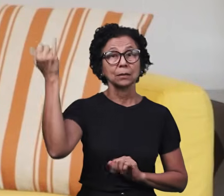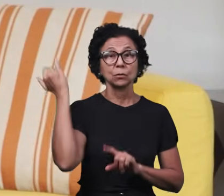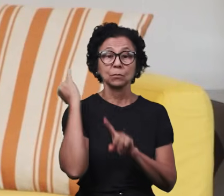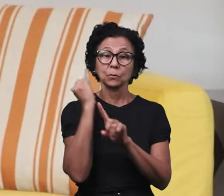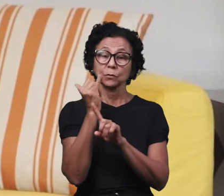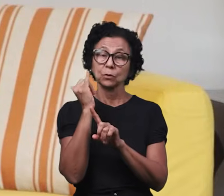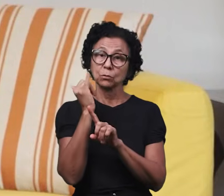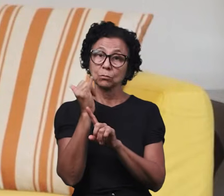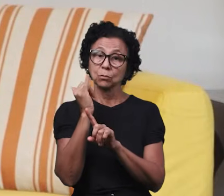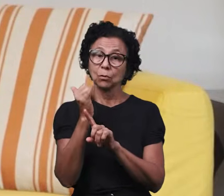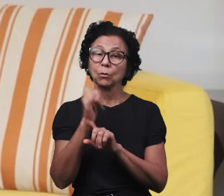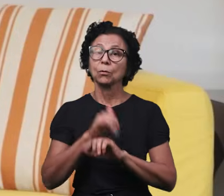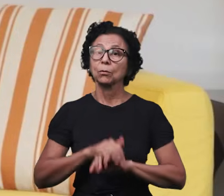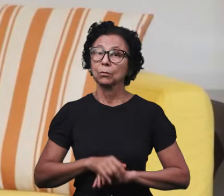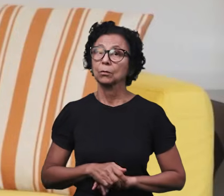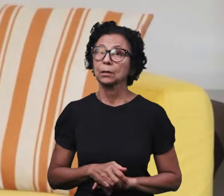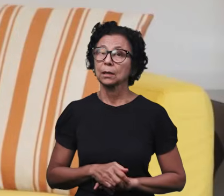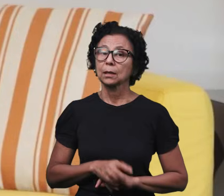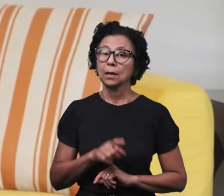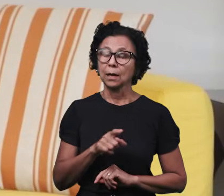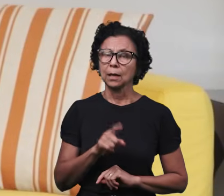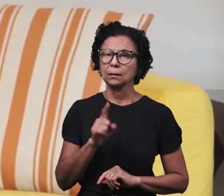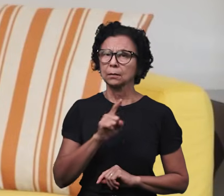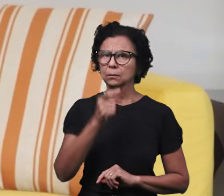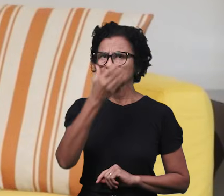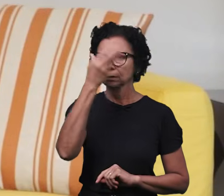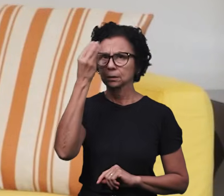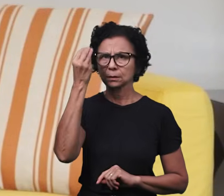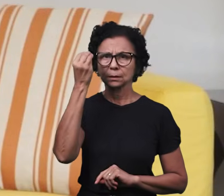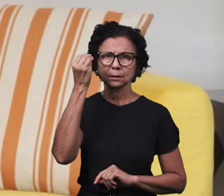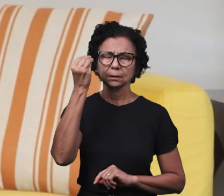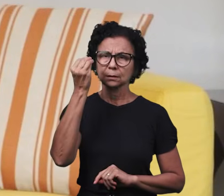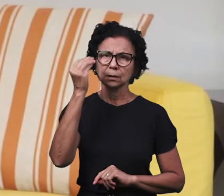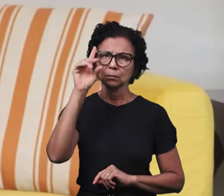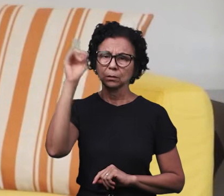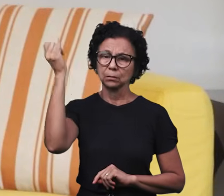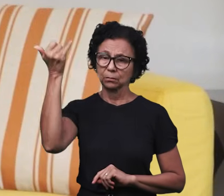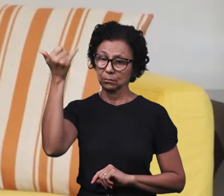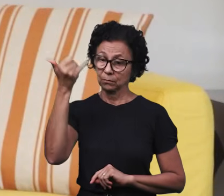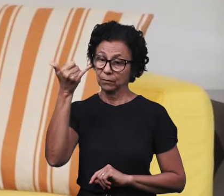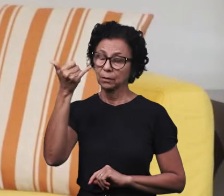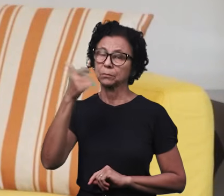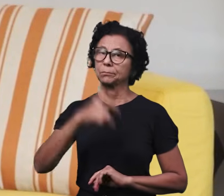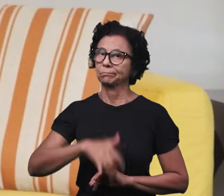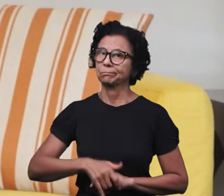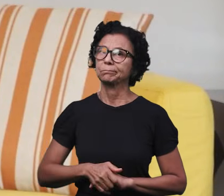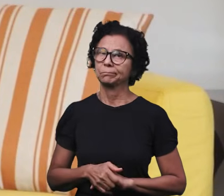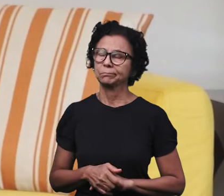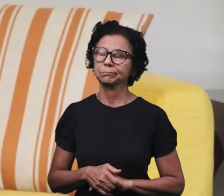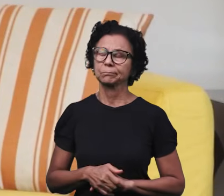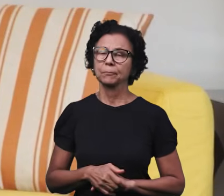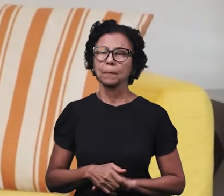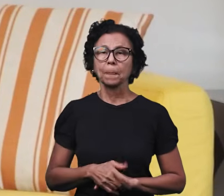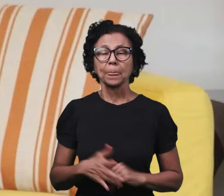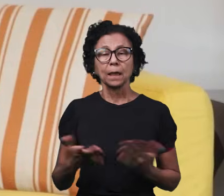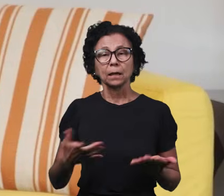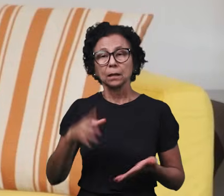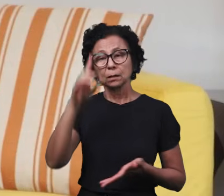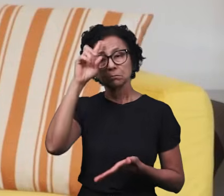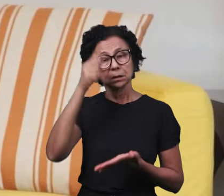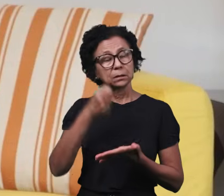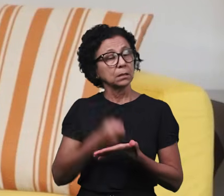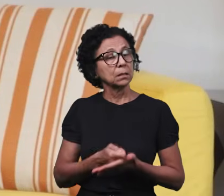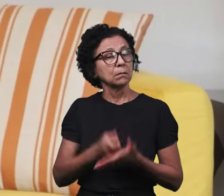dos anos. Ela foi guardada no coração e orientou essa importante decisão de Rebeca. E com o tempo